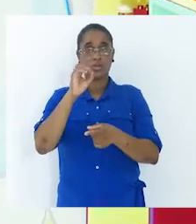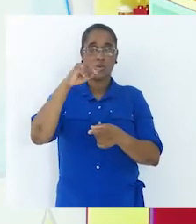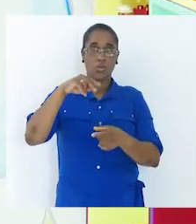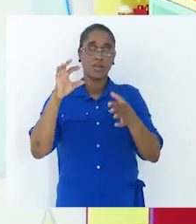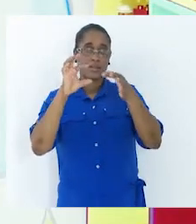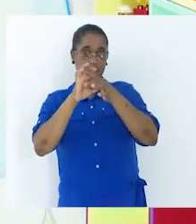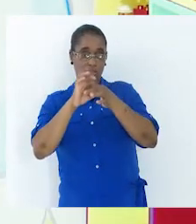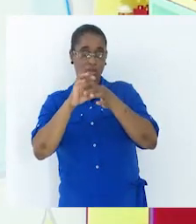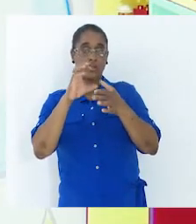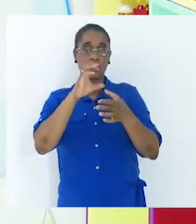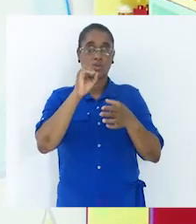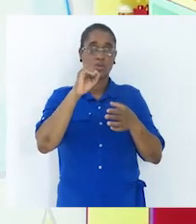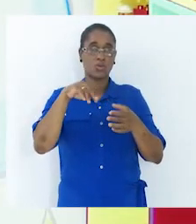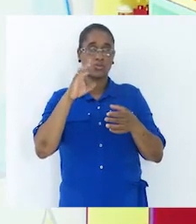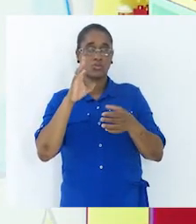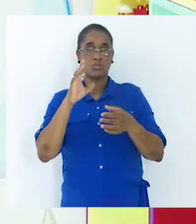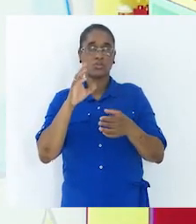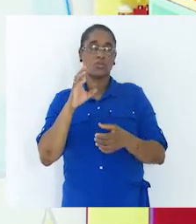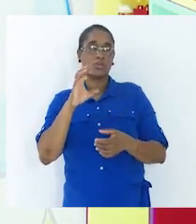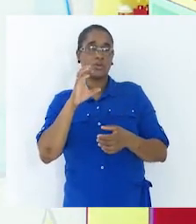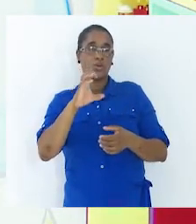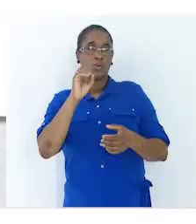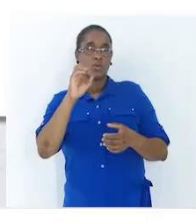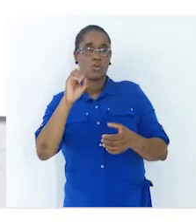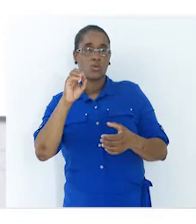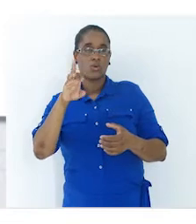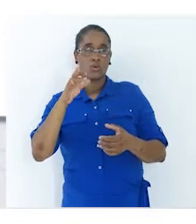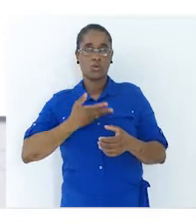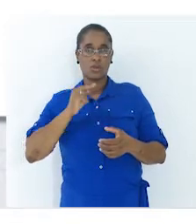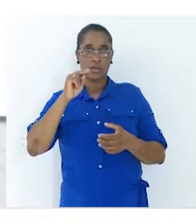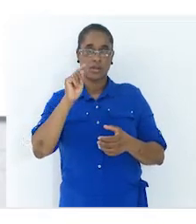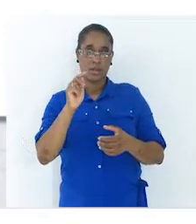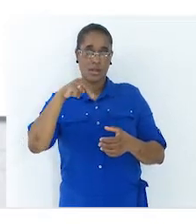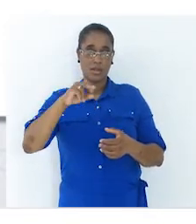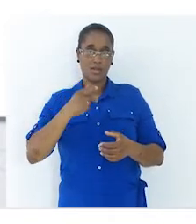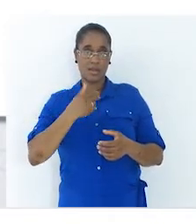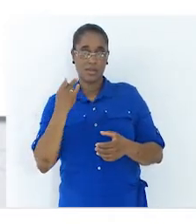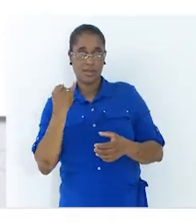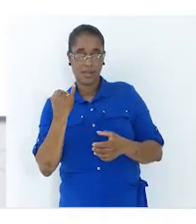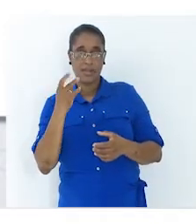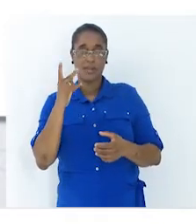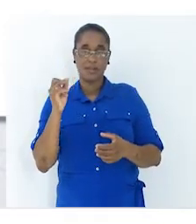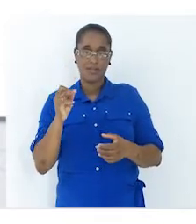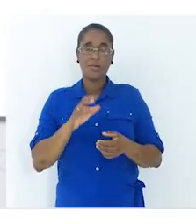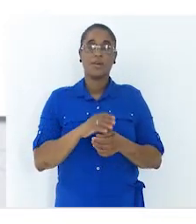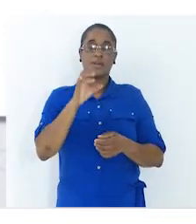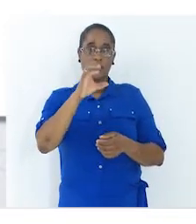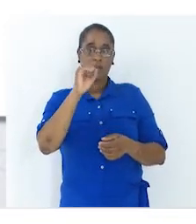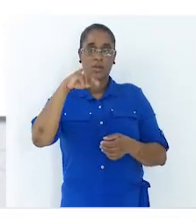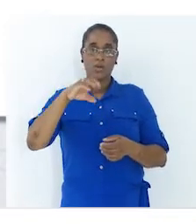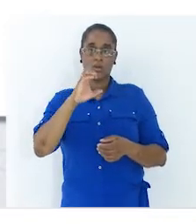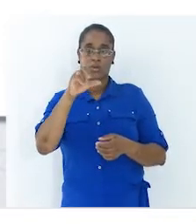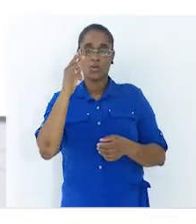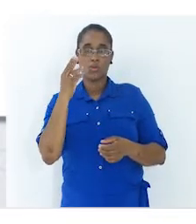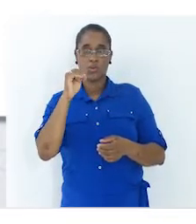coordenativa conclusiva. E no placar, tanto aqui no nosso painel, temos